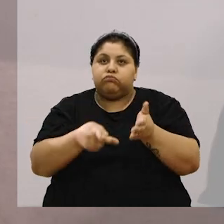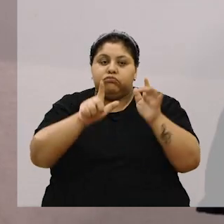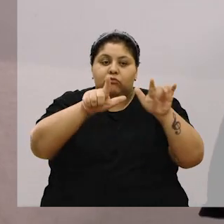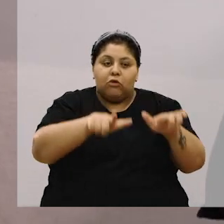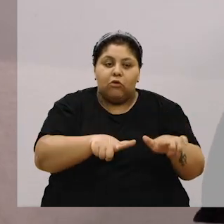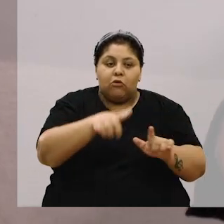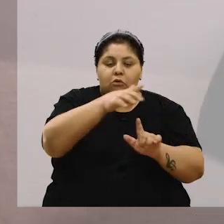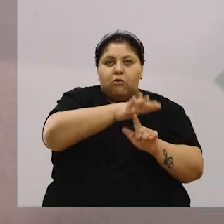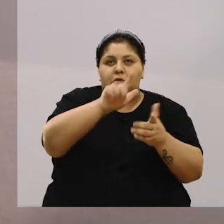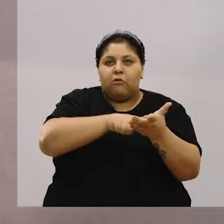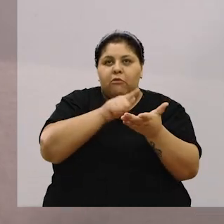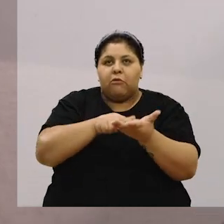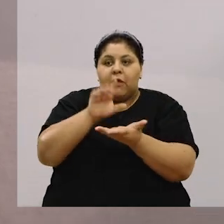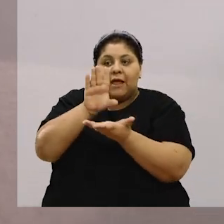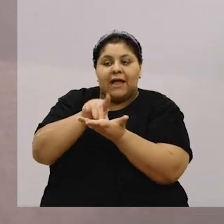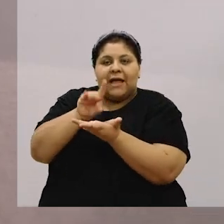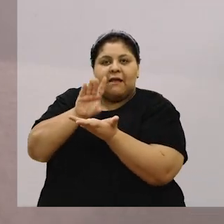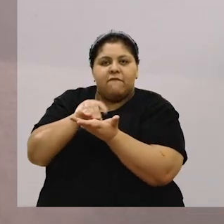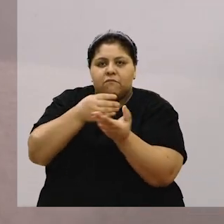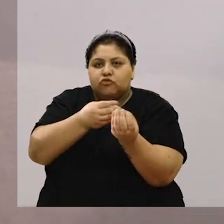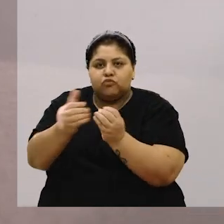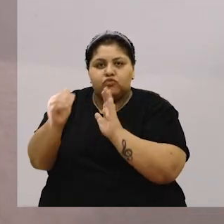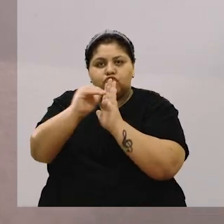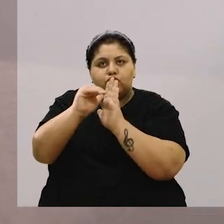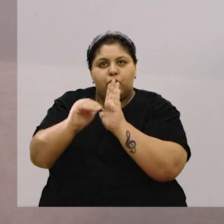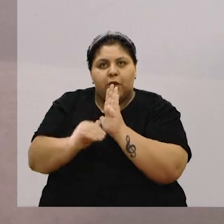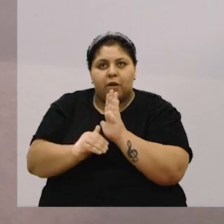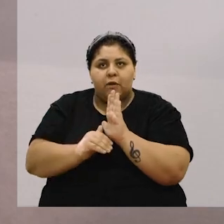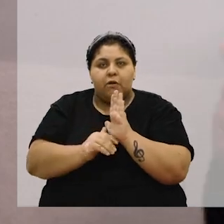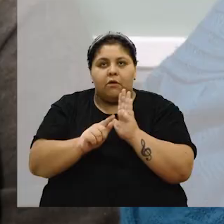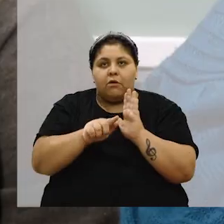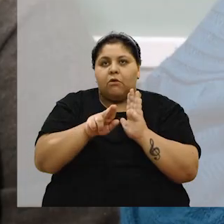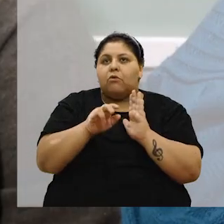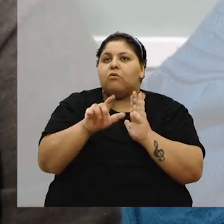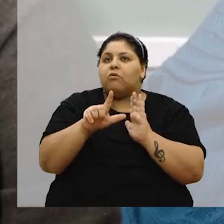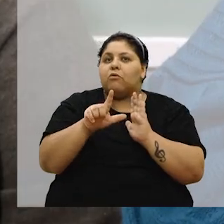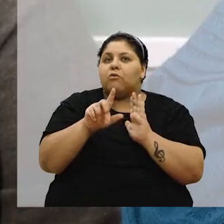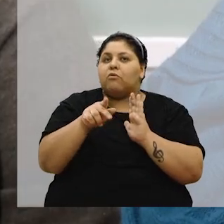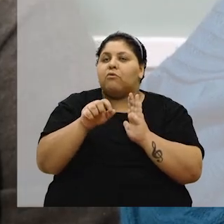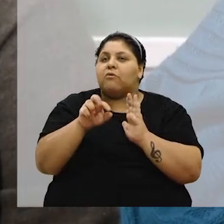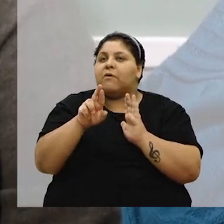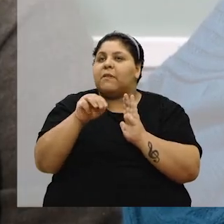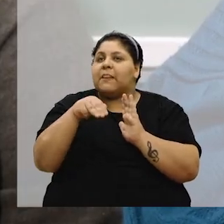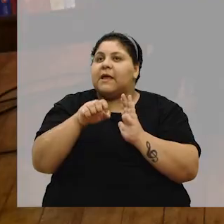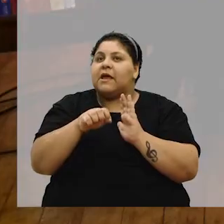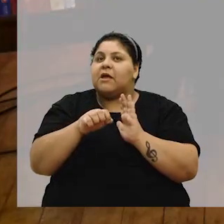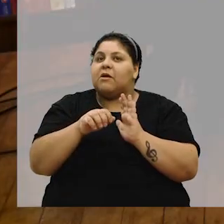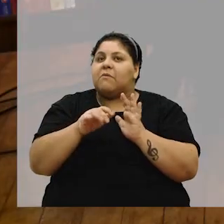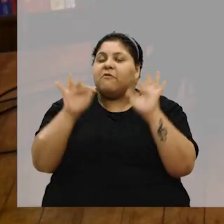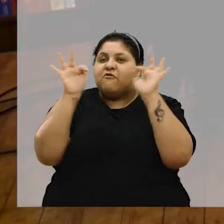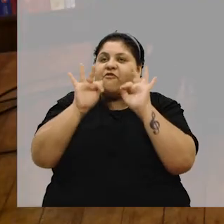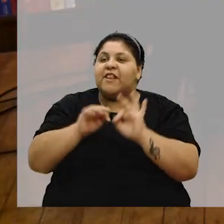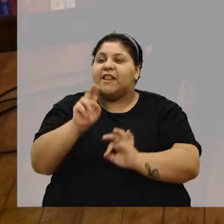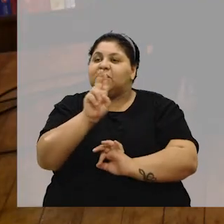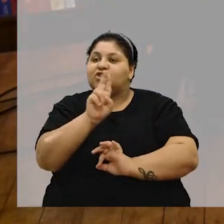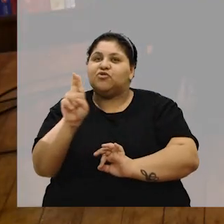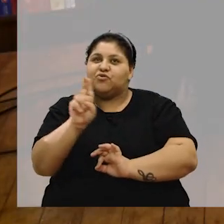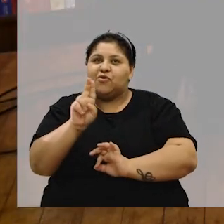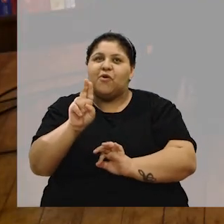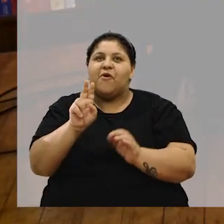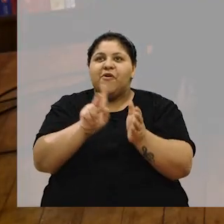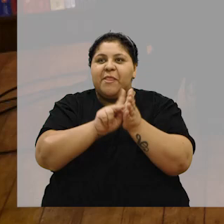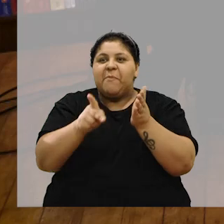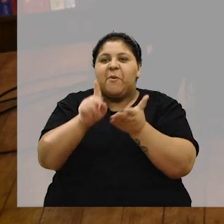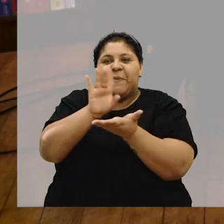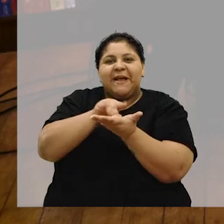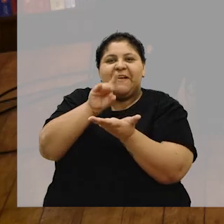do próprio cenário de Feira do Livro. E nós gravamos muitas edições do programa e o Guilherme muitas vezes envaidecido ali com os nomes que circulavam pela